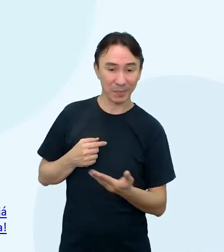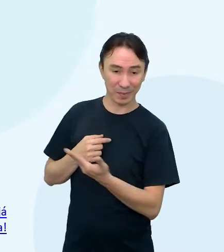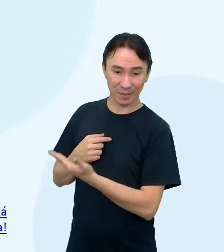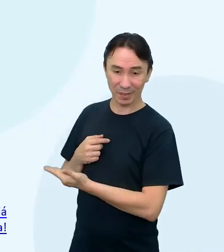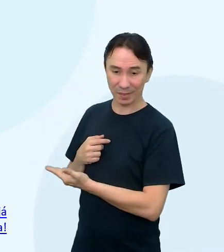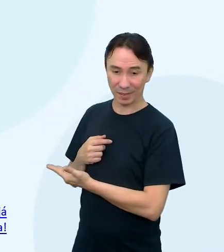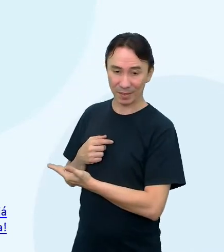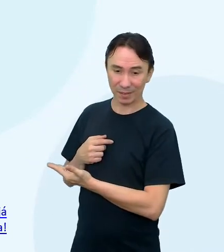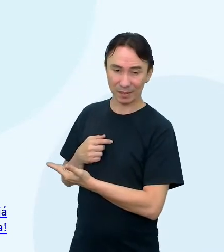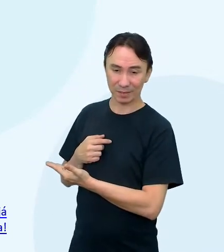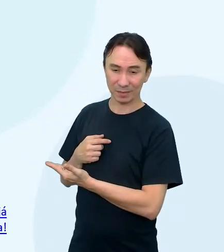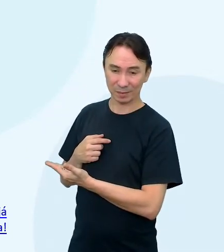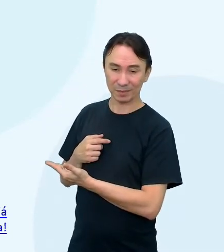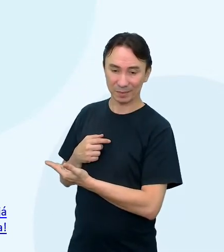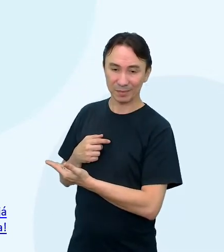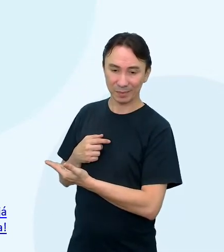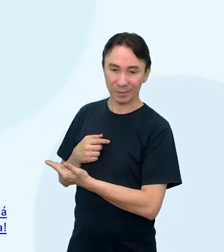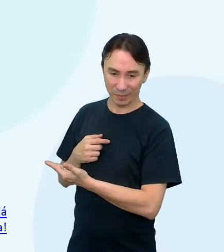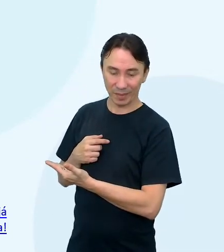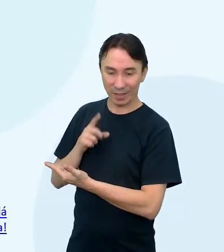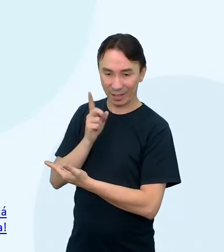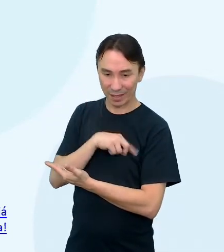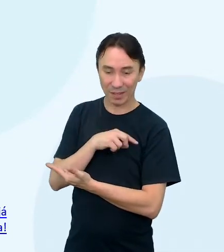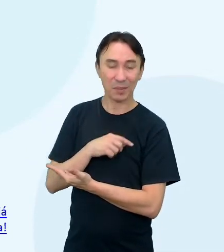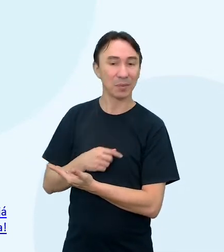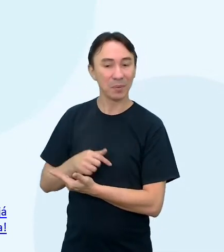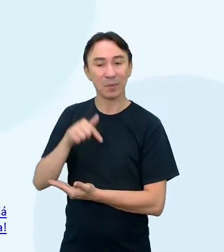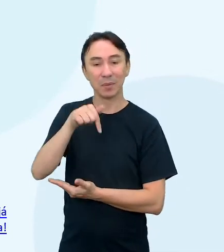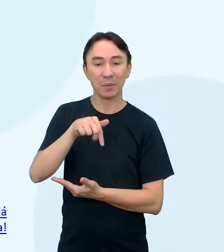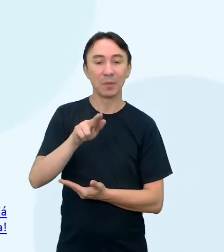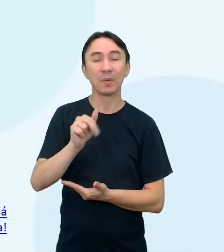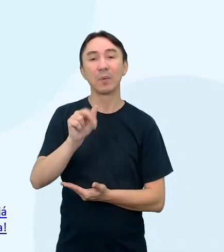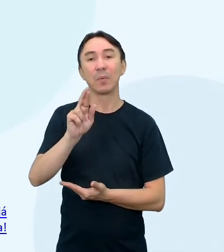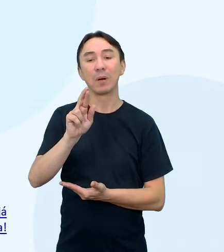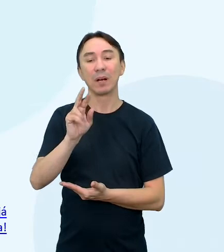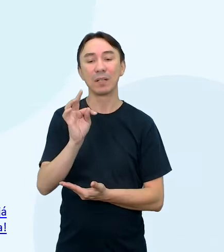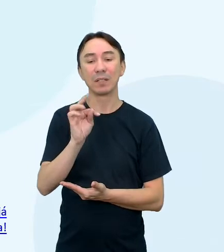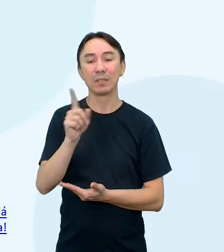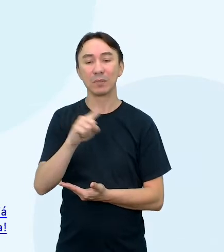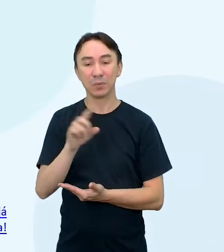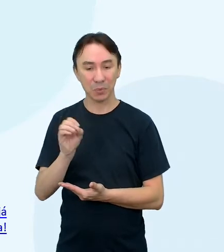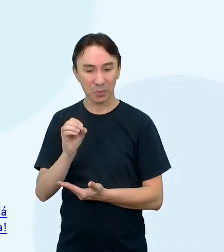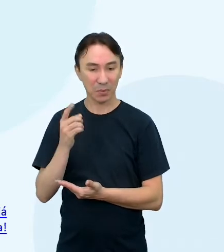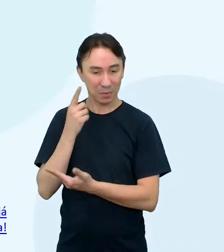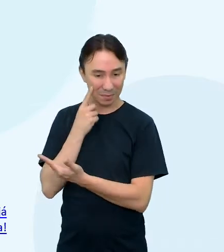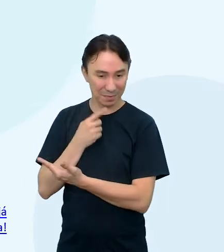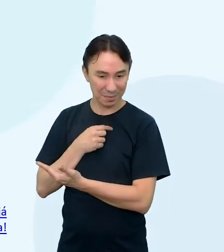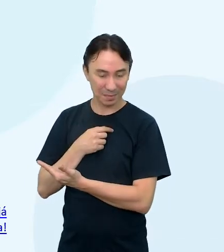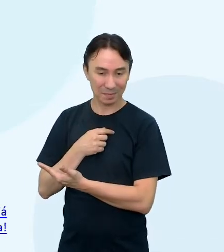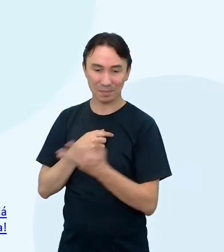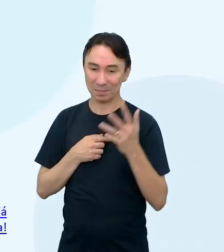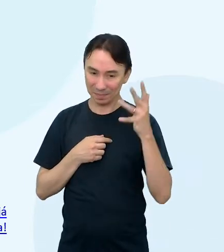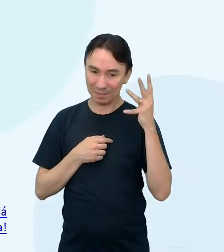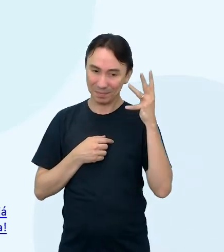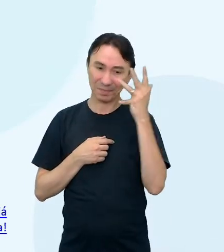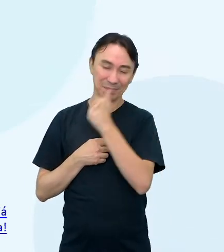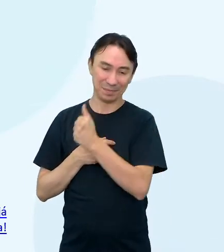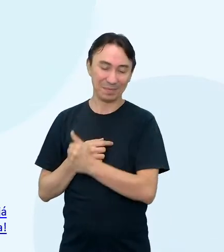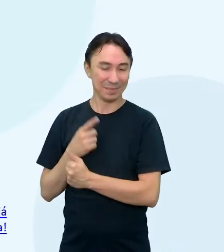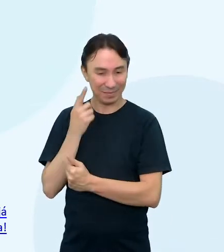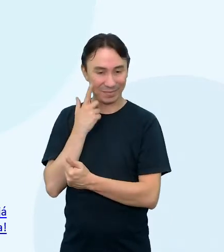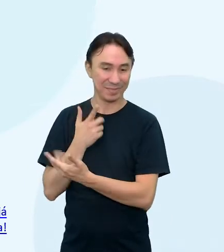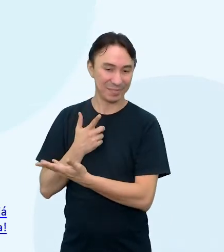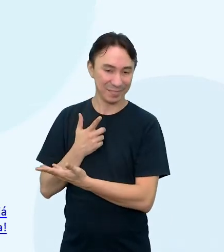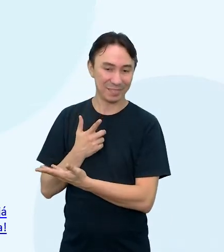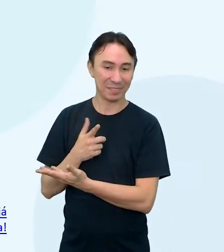aí do mineral que a gente tem. Então, olha só que bonito que eles ficam nessa conformação lisa, né, que são